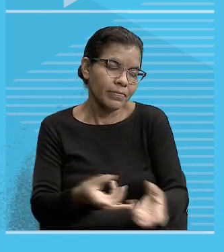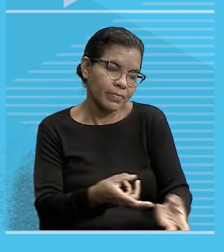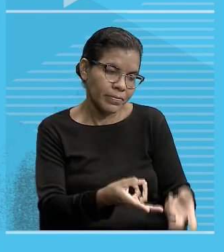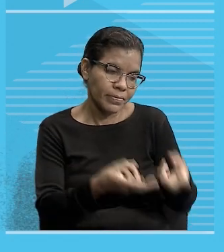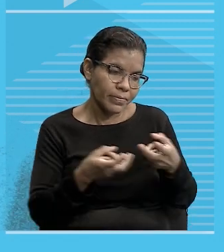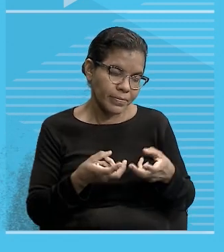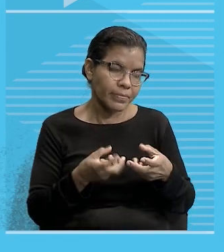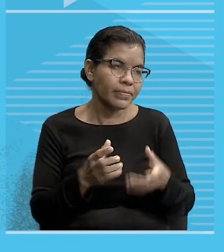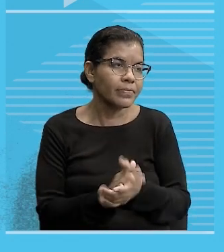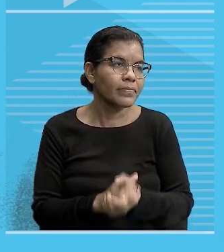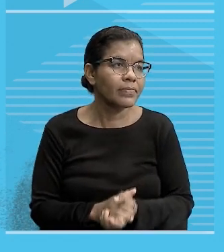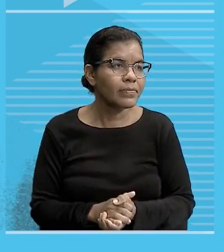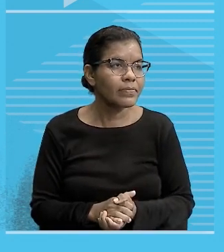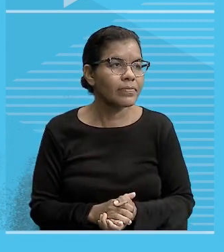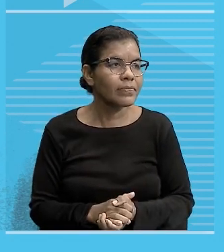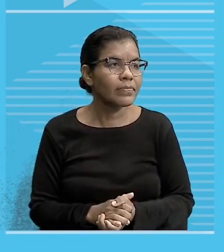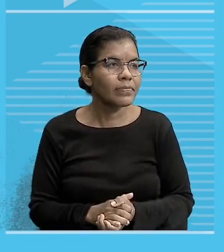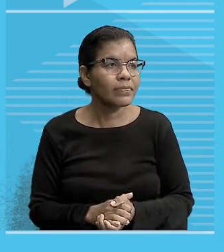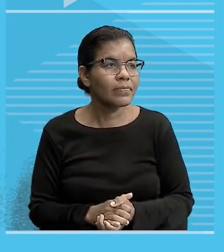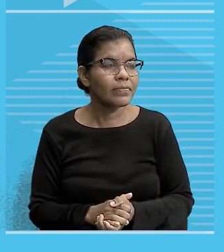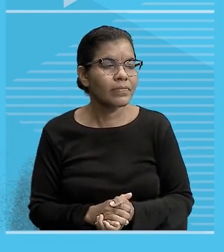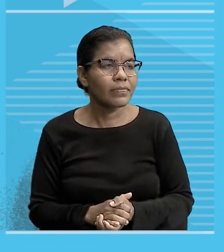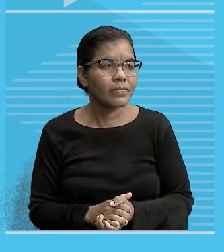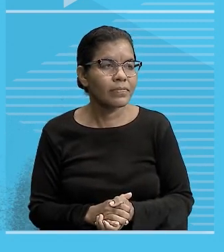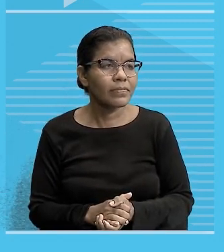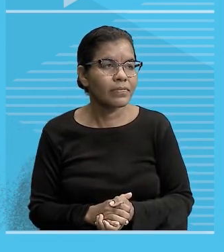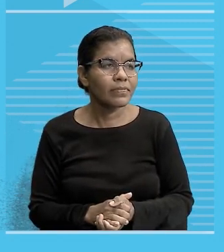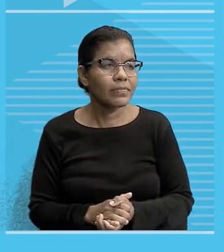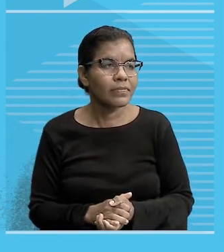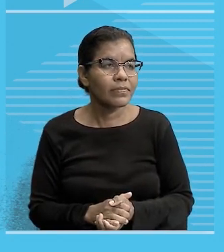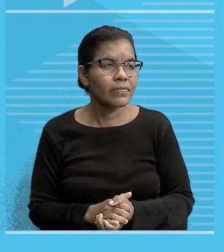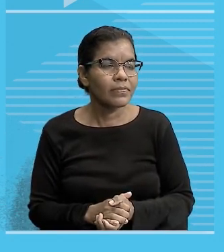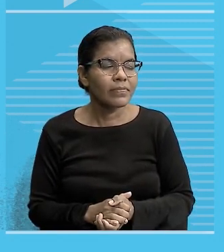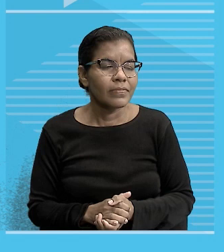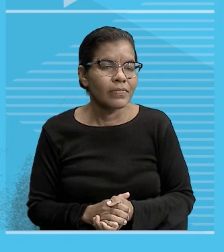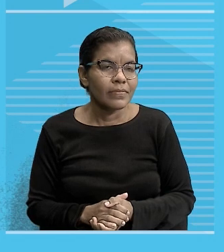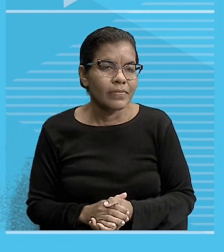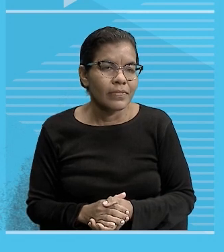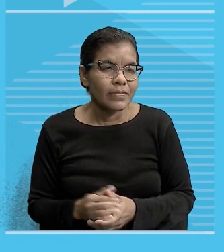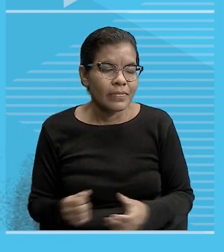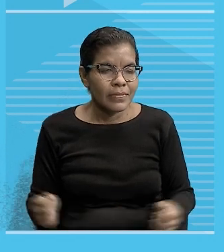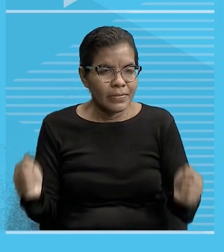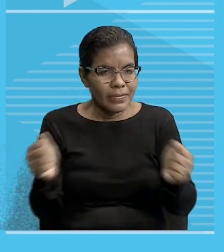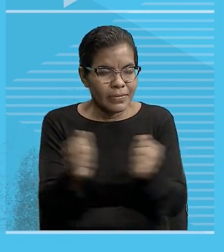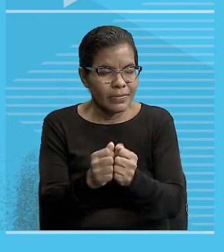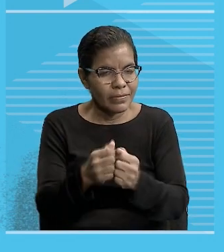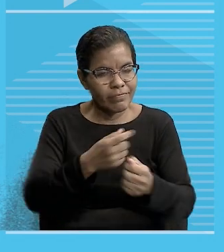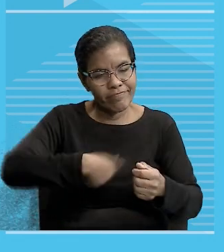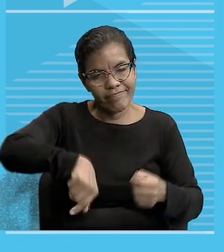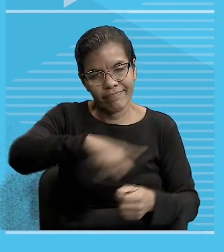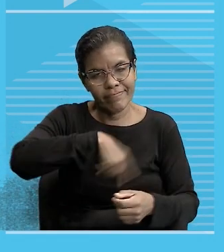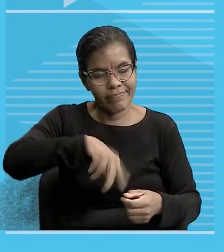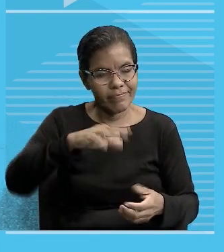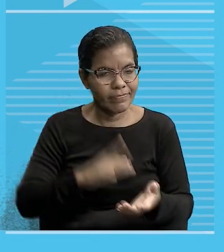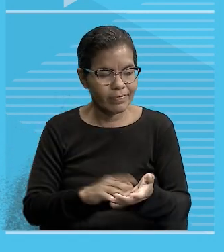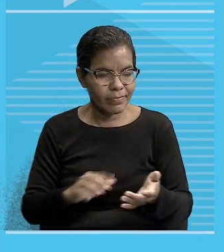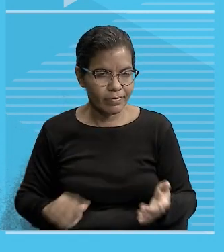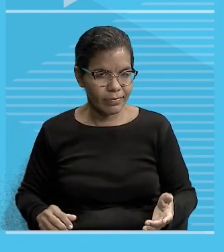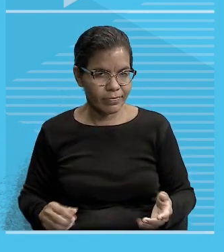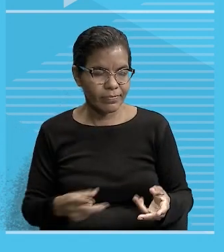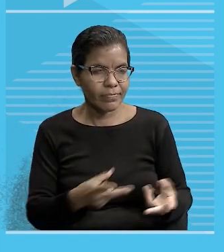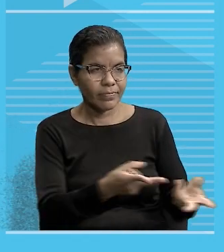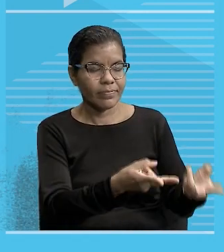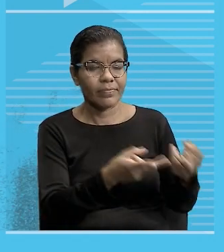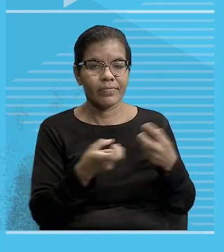atenção é essa palavra que integração de todas as atividades preste atenção